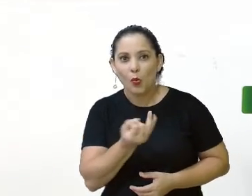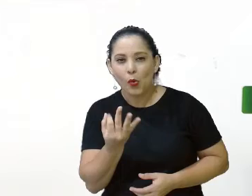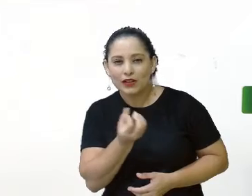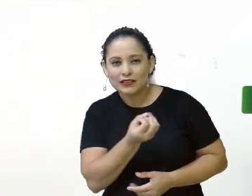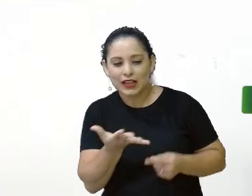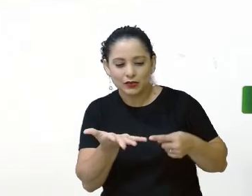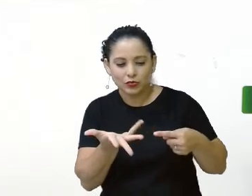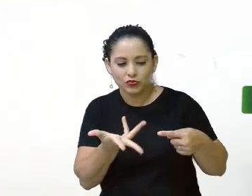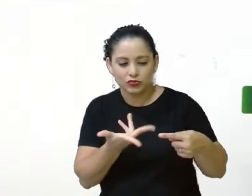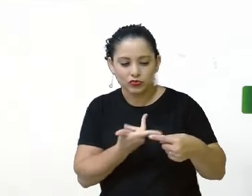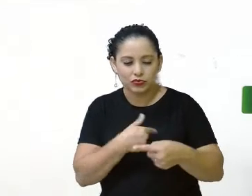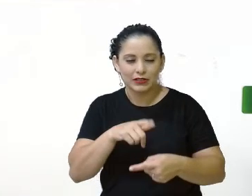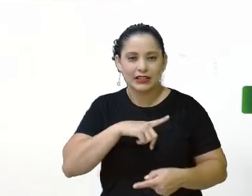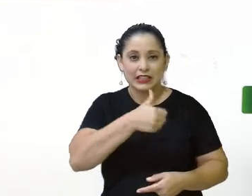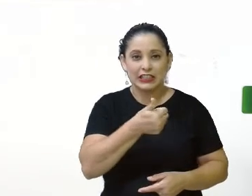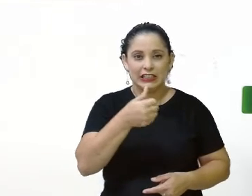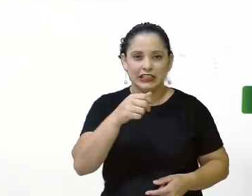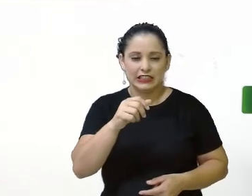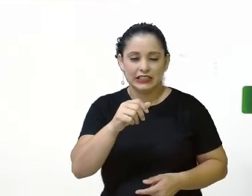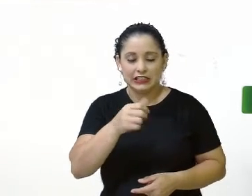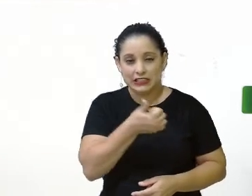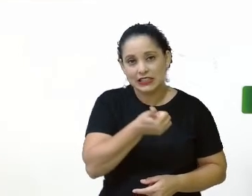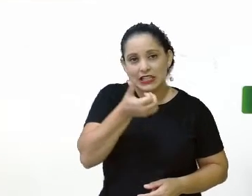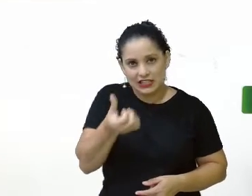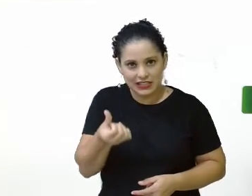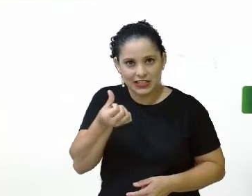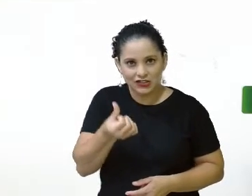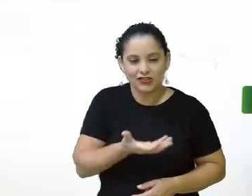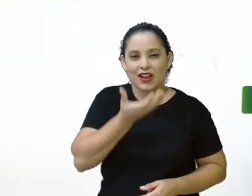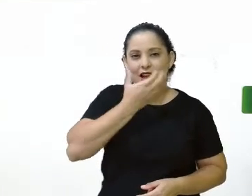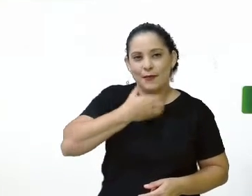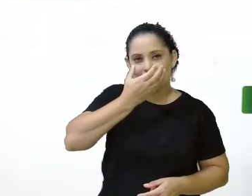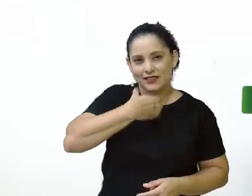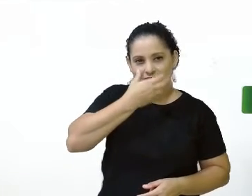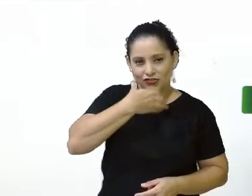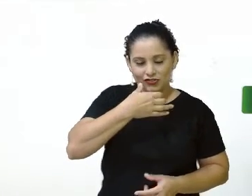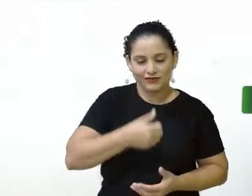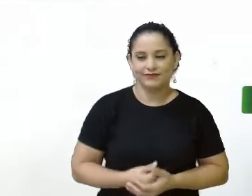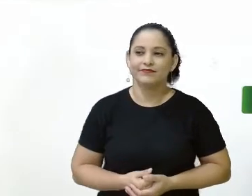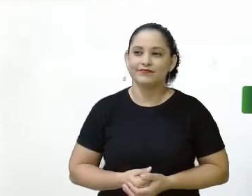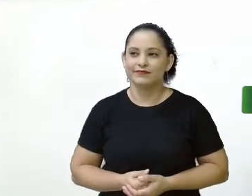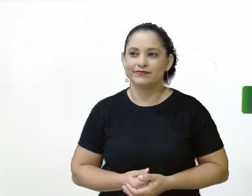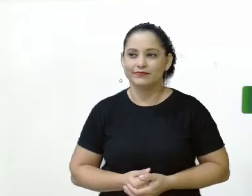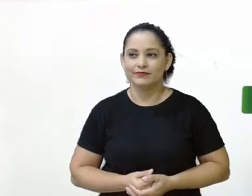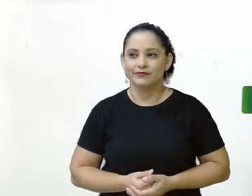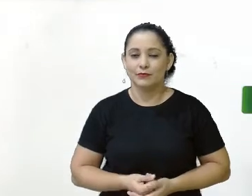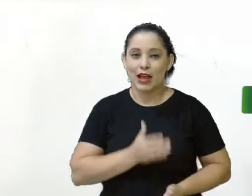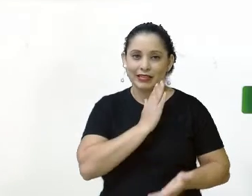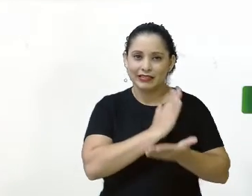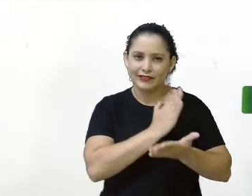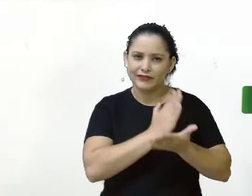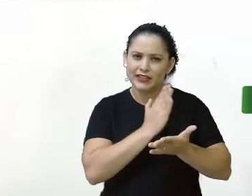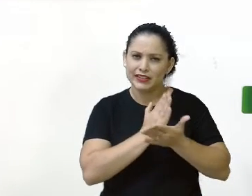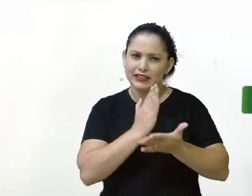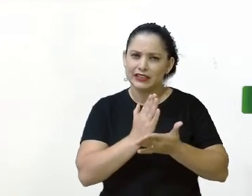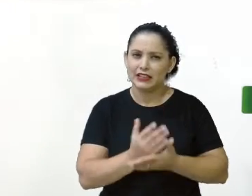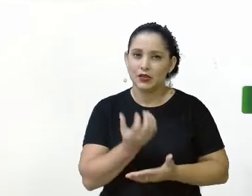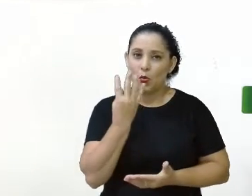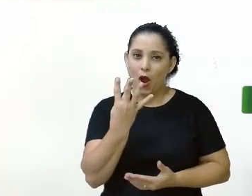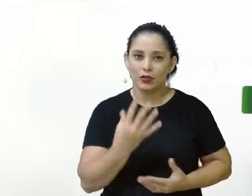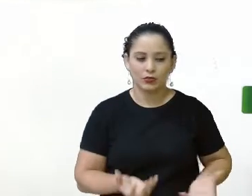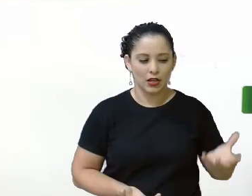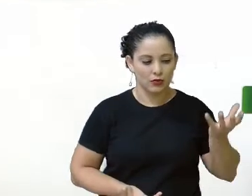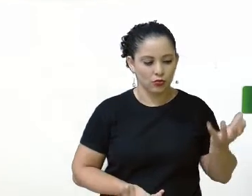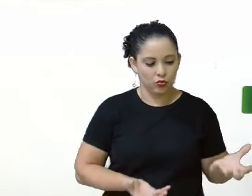13, 14, 15, 16 maçãs. Para eu dividir nessas 4 cestas.